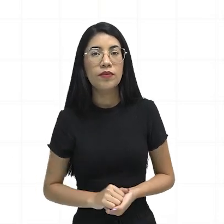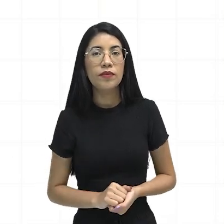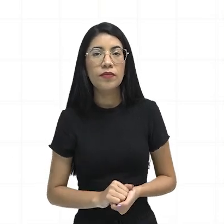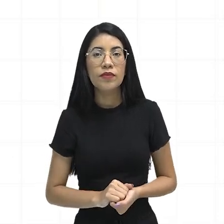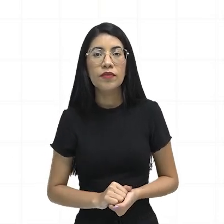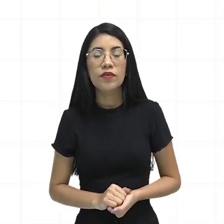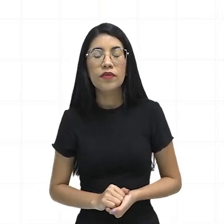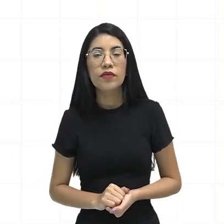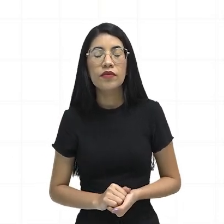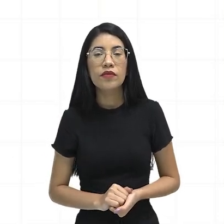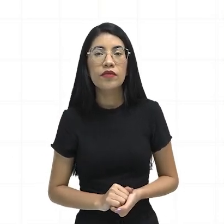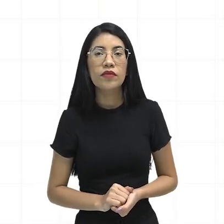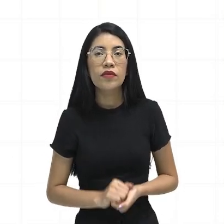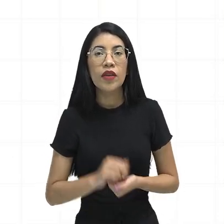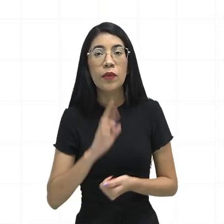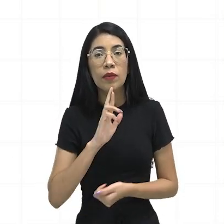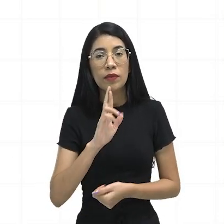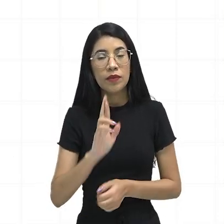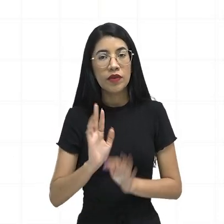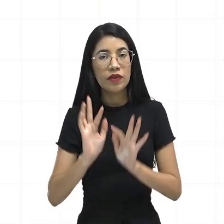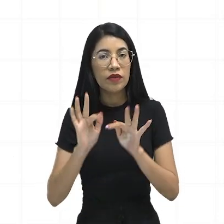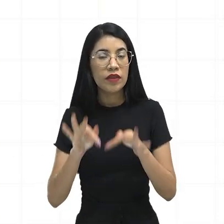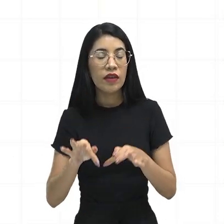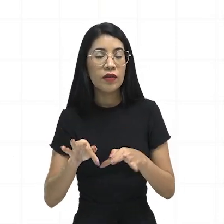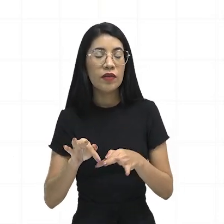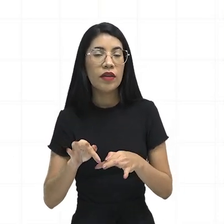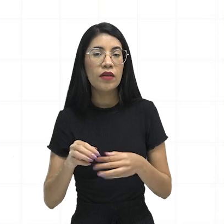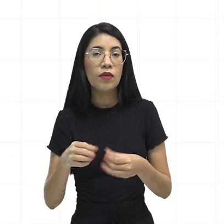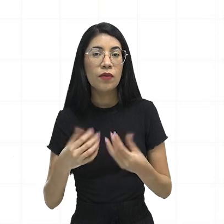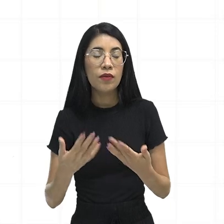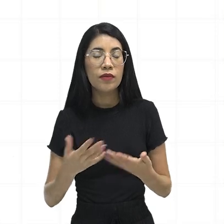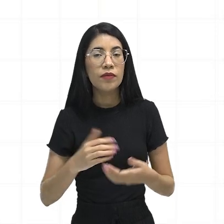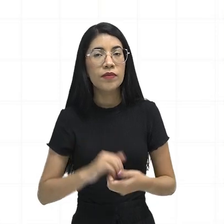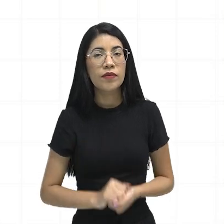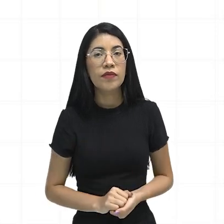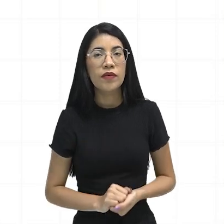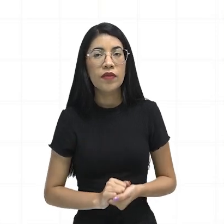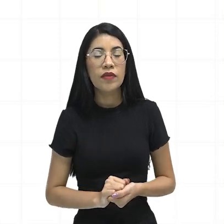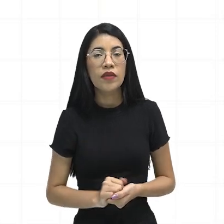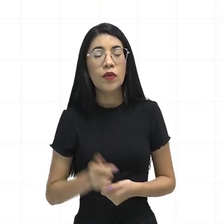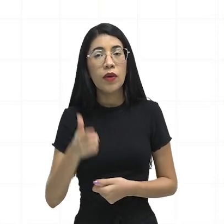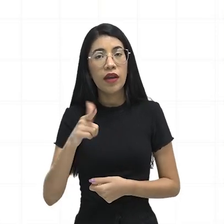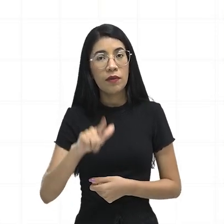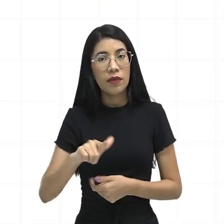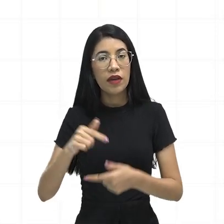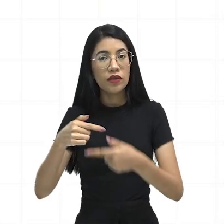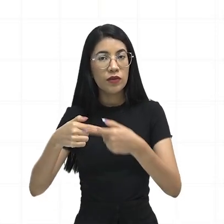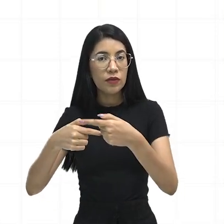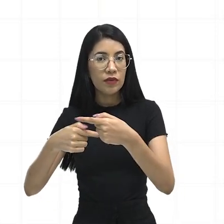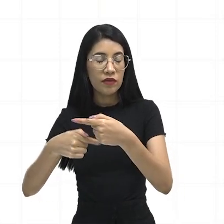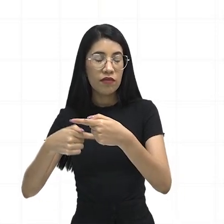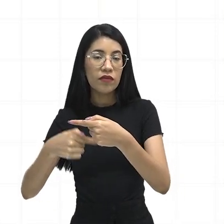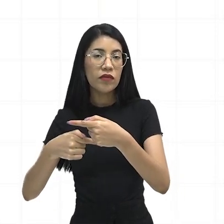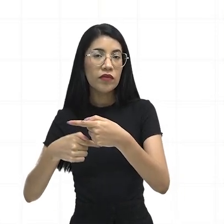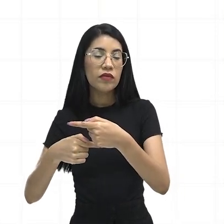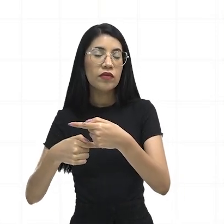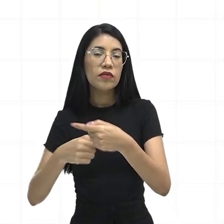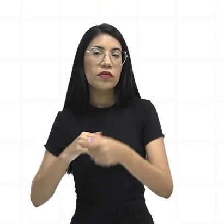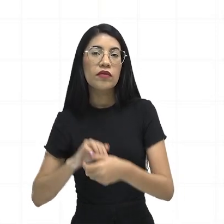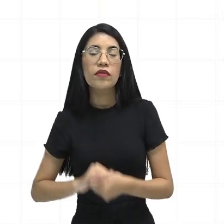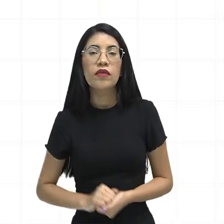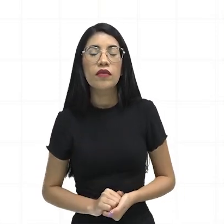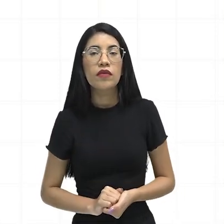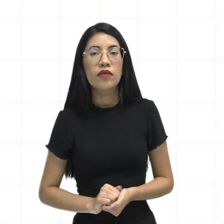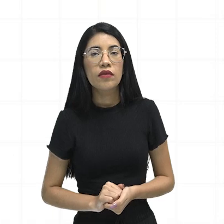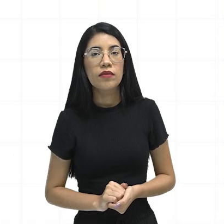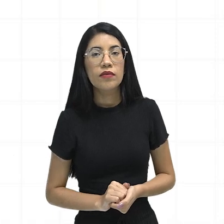numeradores. Resposta final. Já que o denominador vale 7, repete o 7 aqui na resposta e